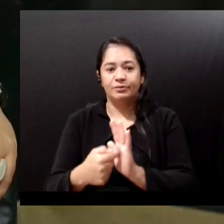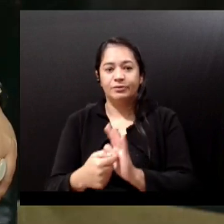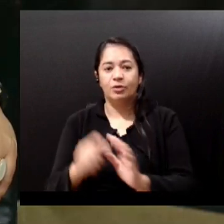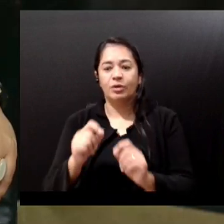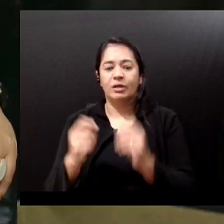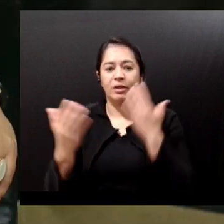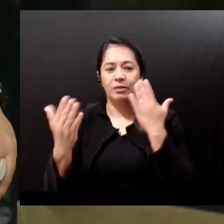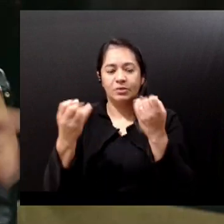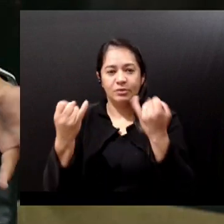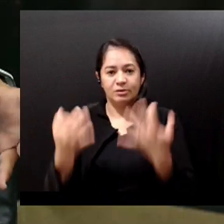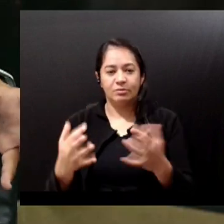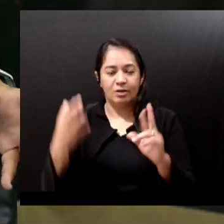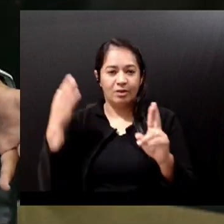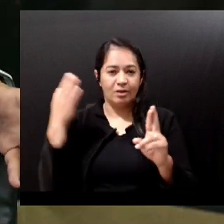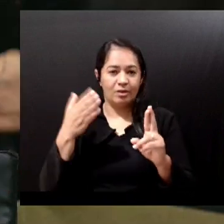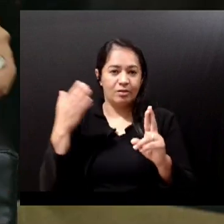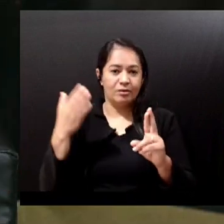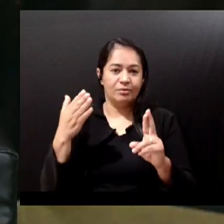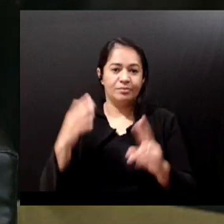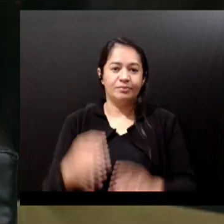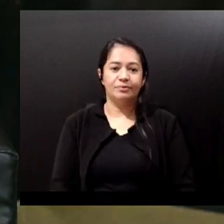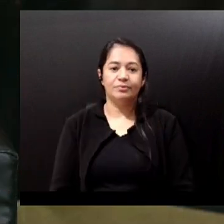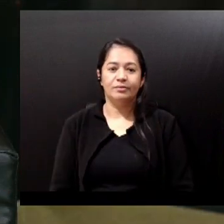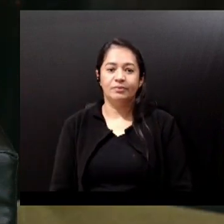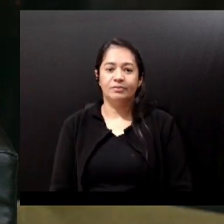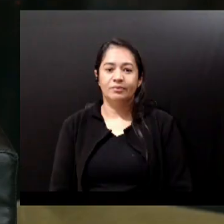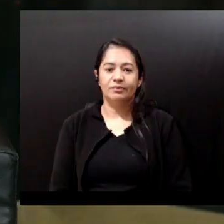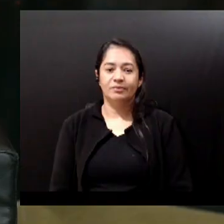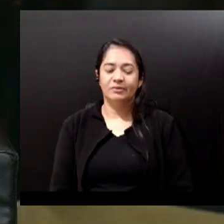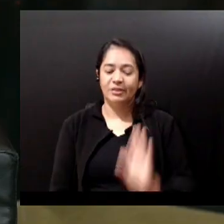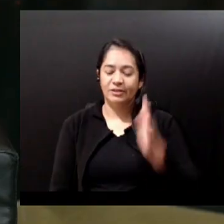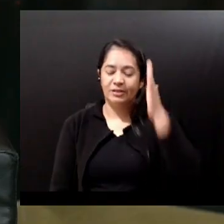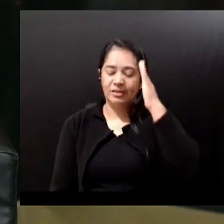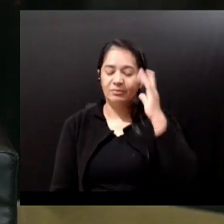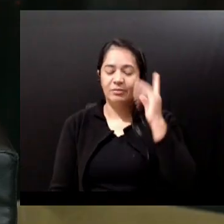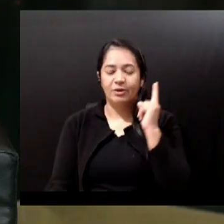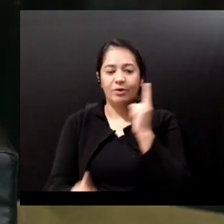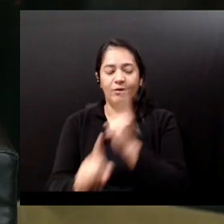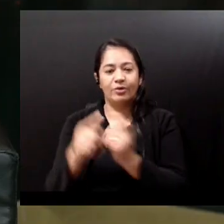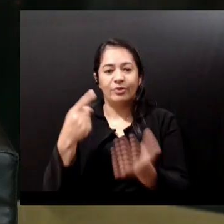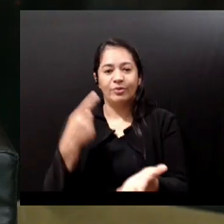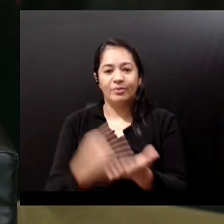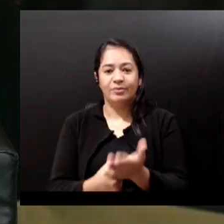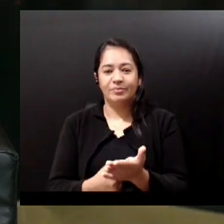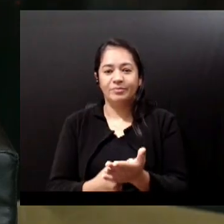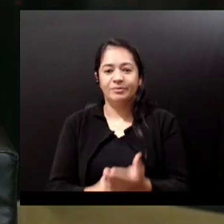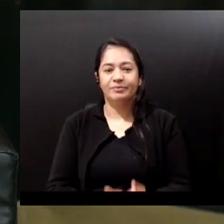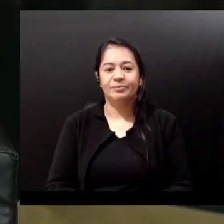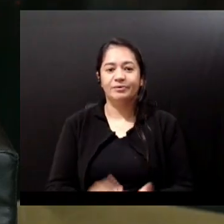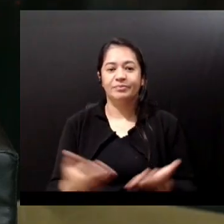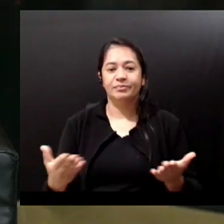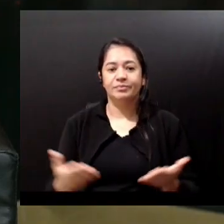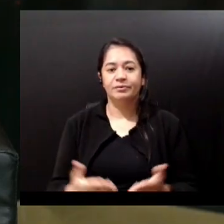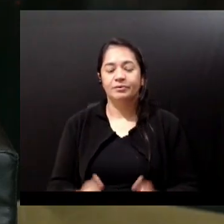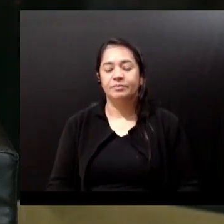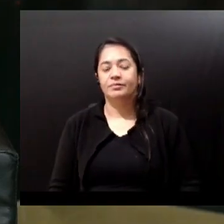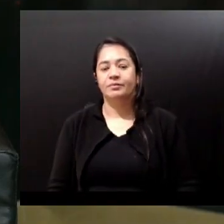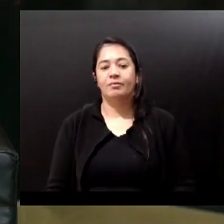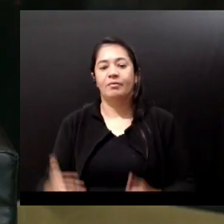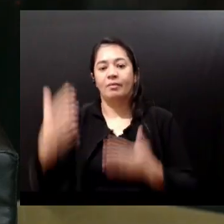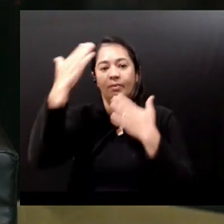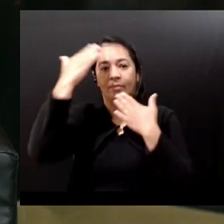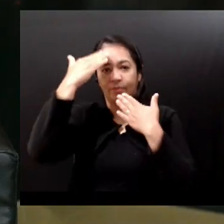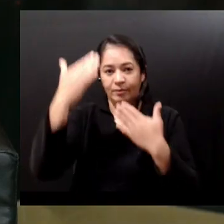referente a isso. E então, já sabe, temos um encontro marcado. Valeu, vou me despedindo de vocês por aqui, agradecendo ao Papai do Céu por mais